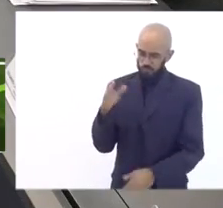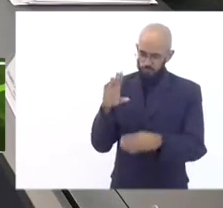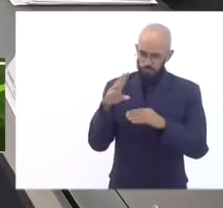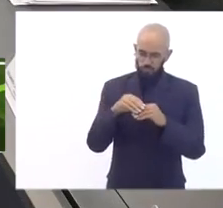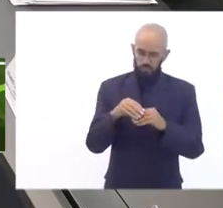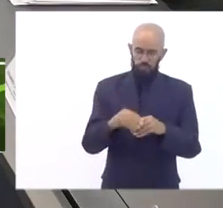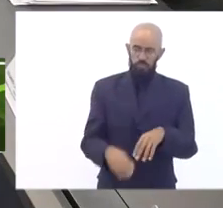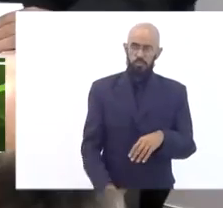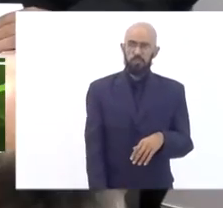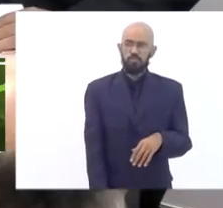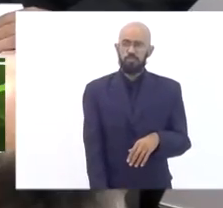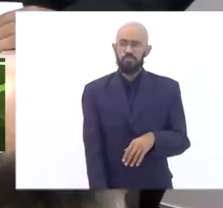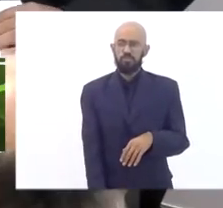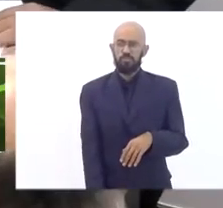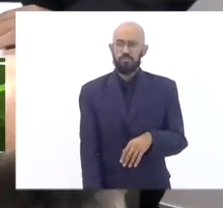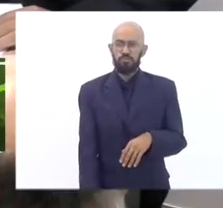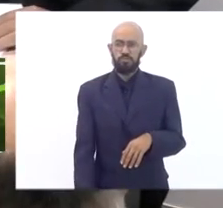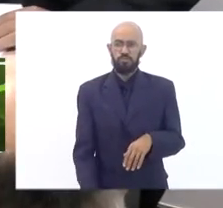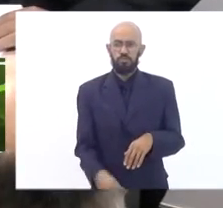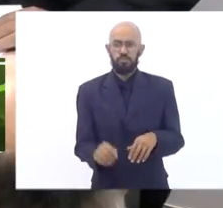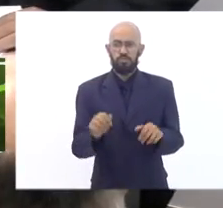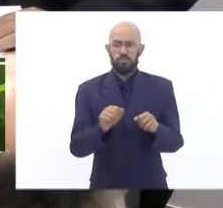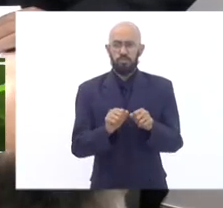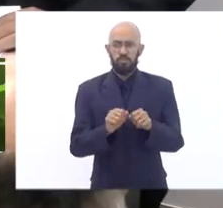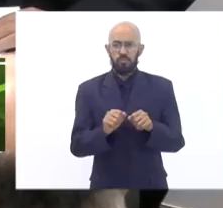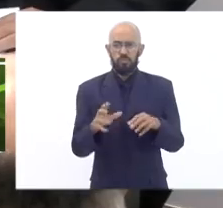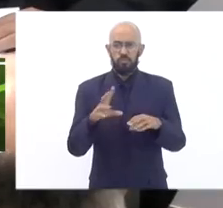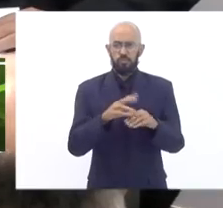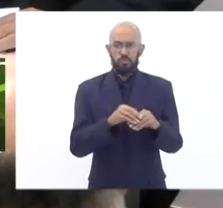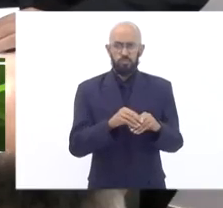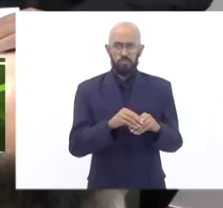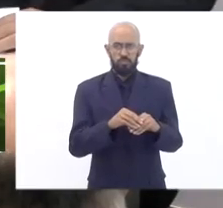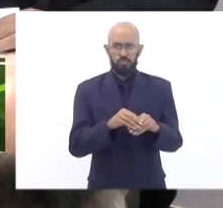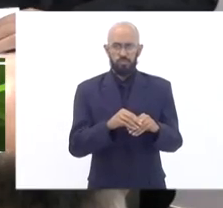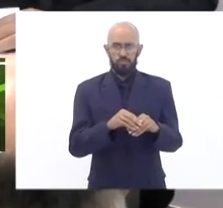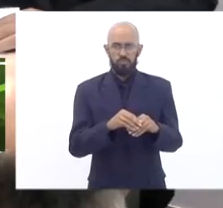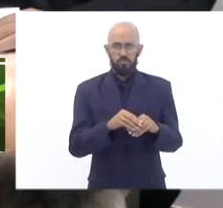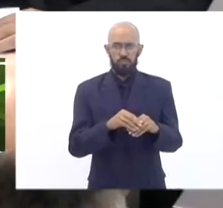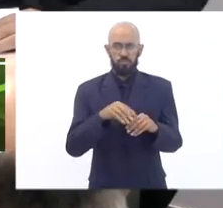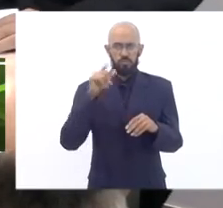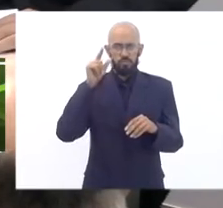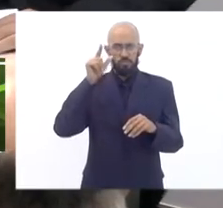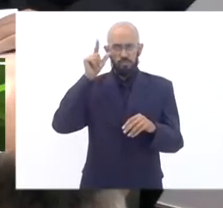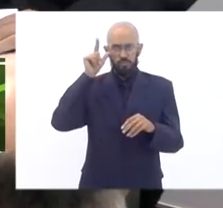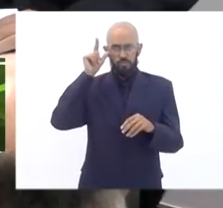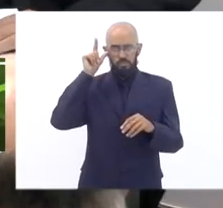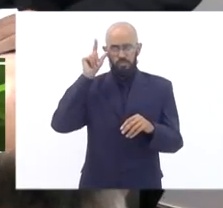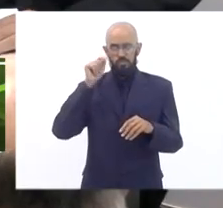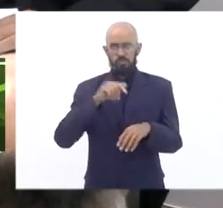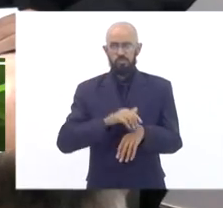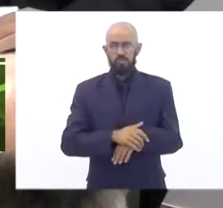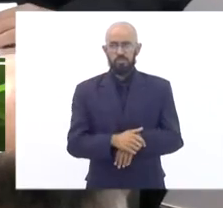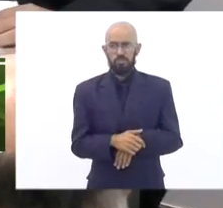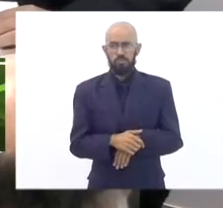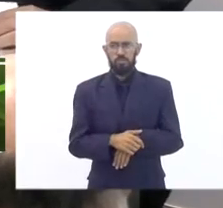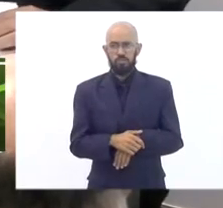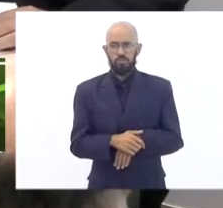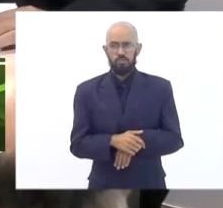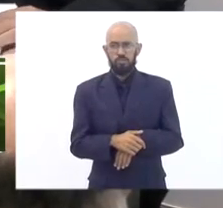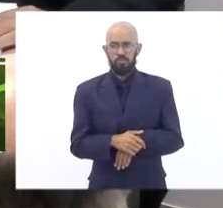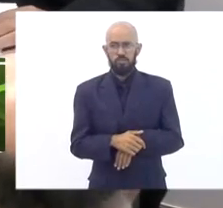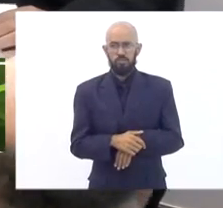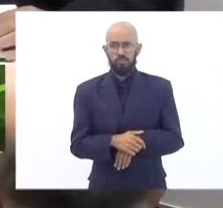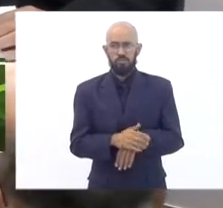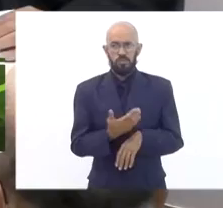mais uma... Eu queria fazer um complemento. Obrigado, deputada Lucinha. Para a gente poder começar... Para começar a ouvir as partes da Getransp. Eu queria, também